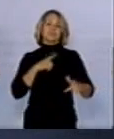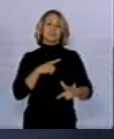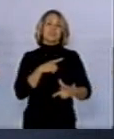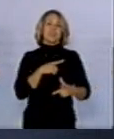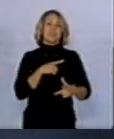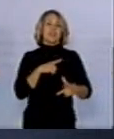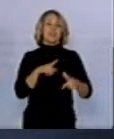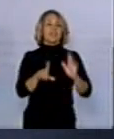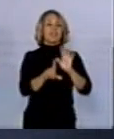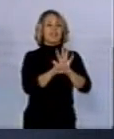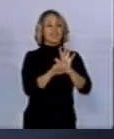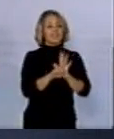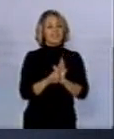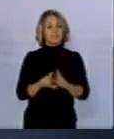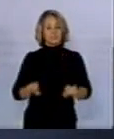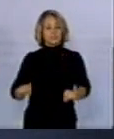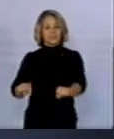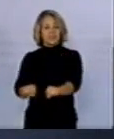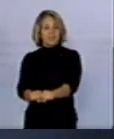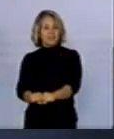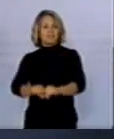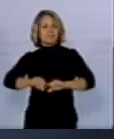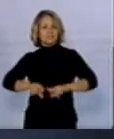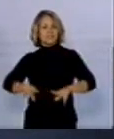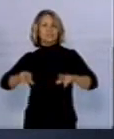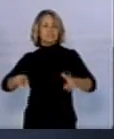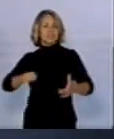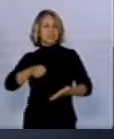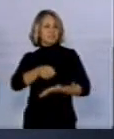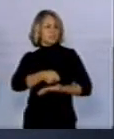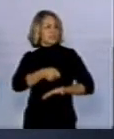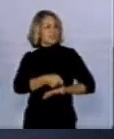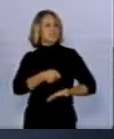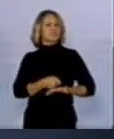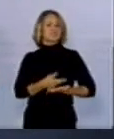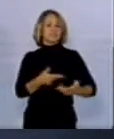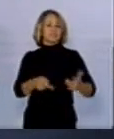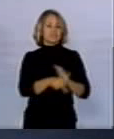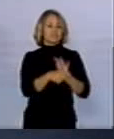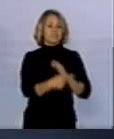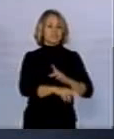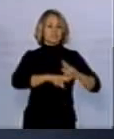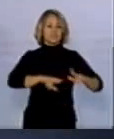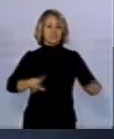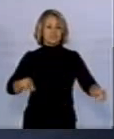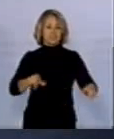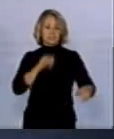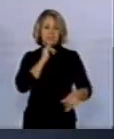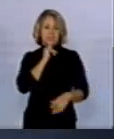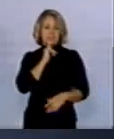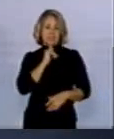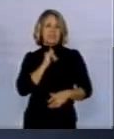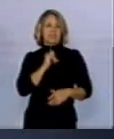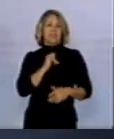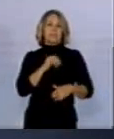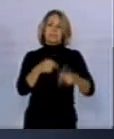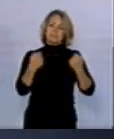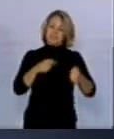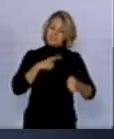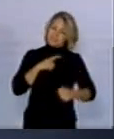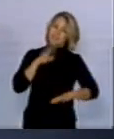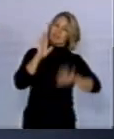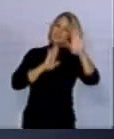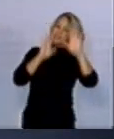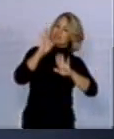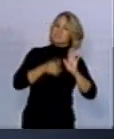da lei do cabo, que trazia uma série de restrições e obrigações diferenciadas. Então, por exemplo, concessão mediante licitação,